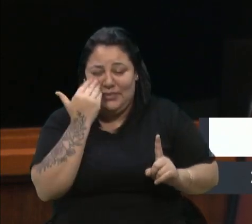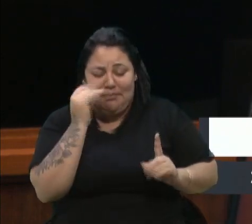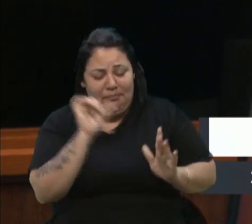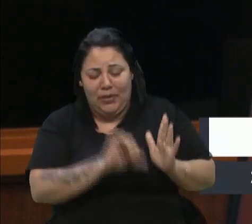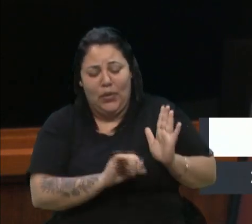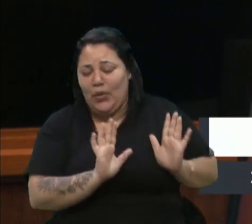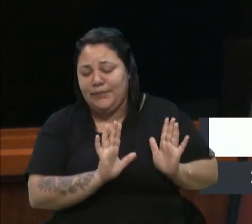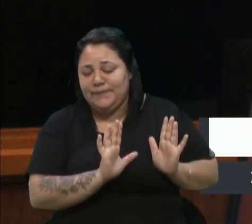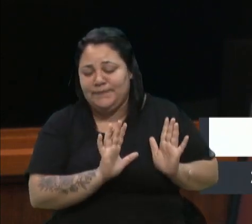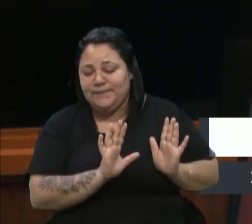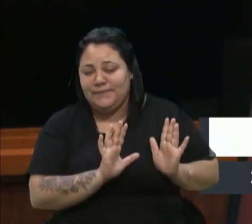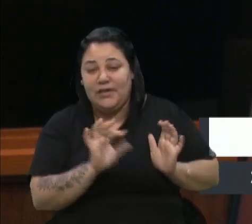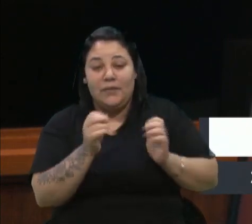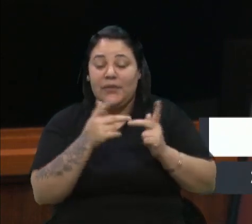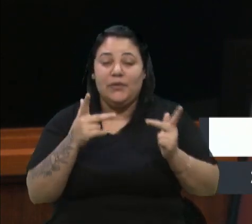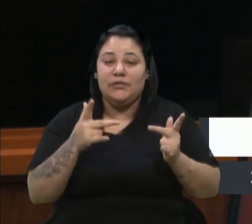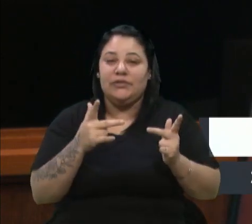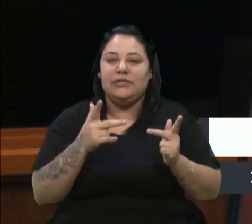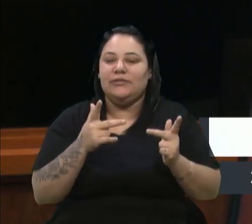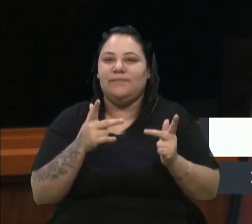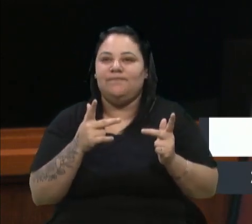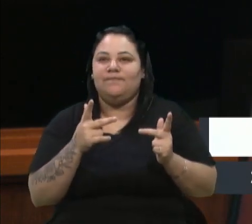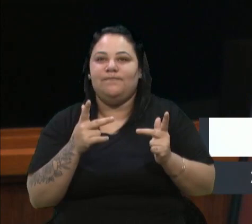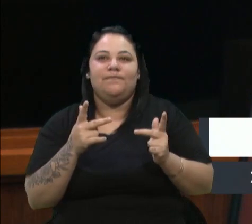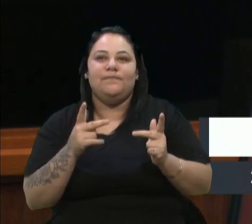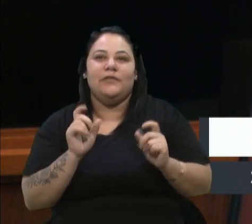e é uma coisa que está